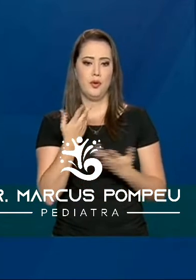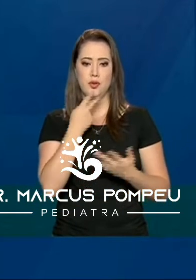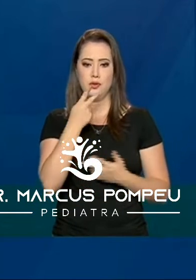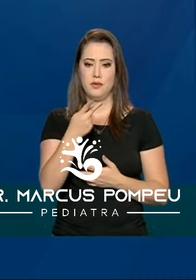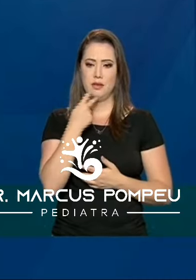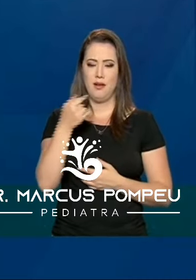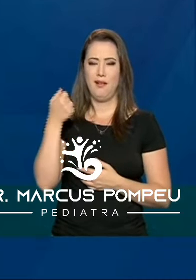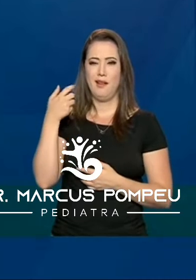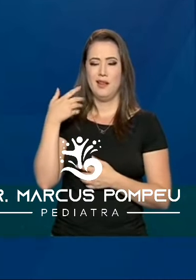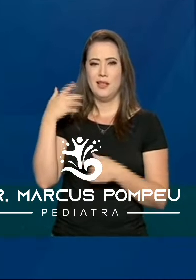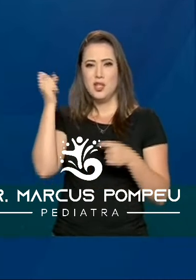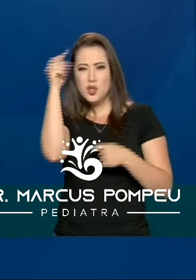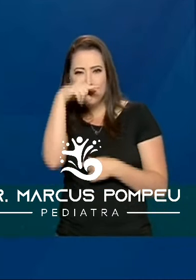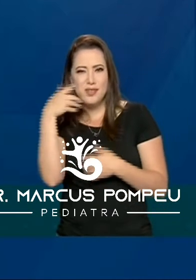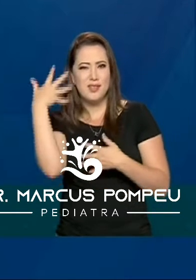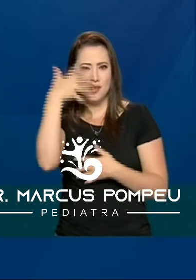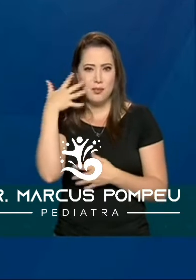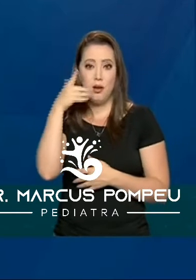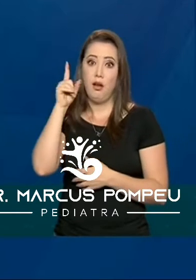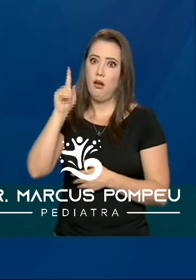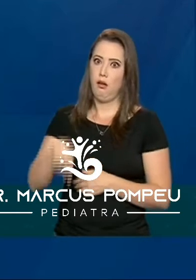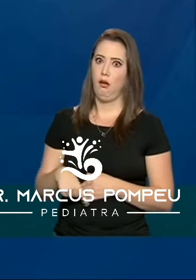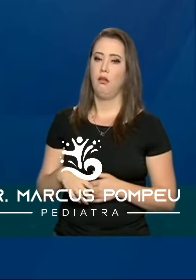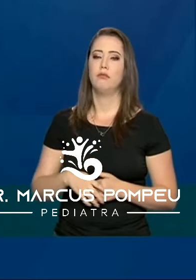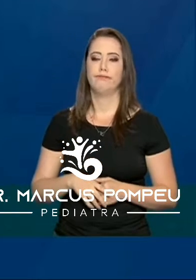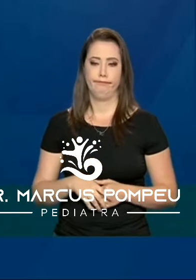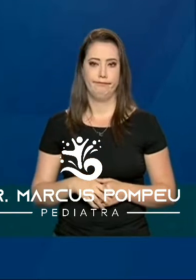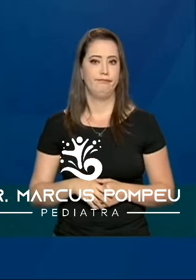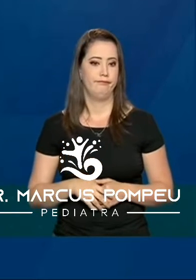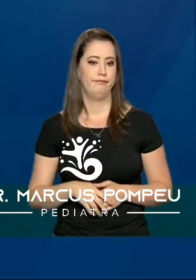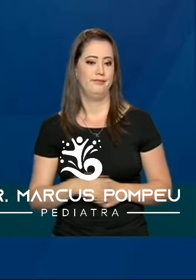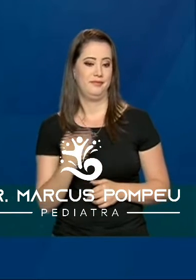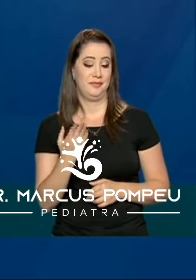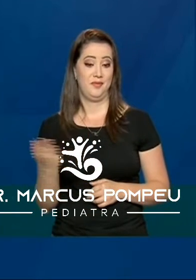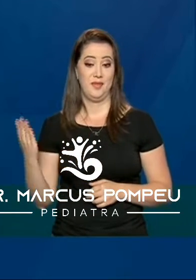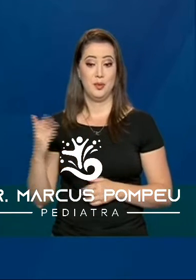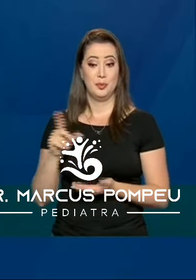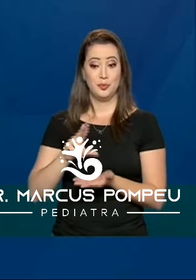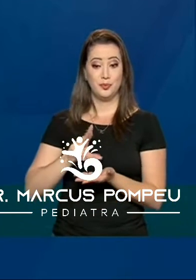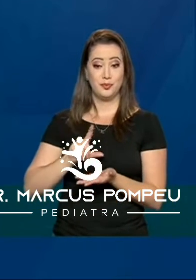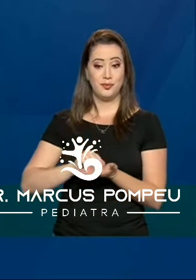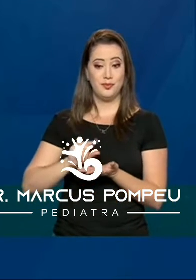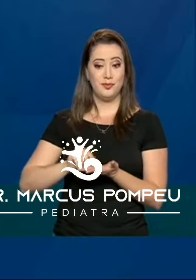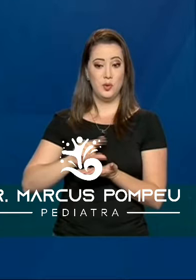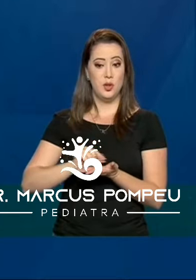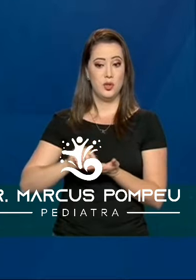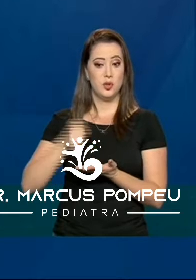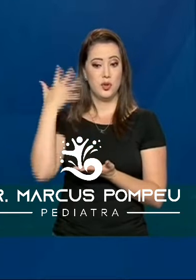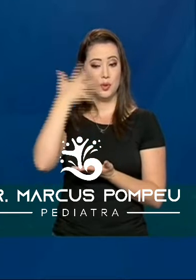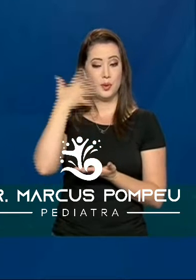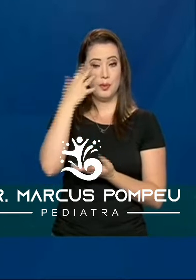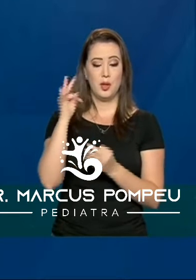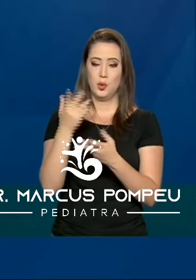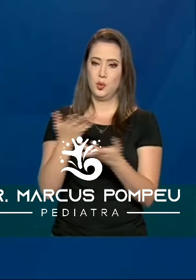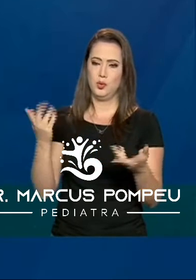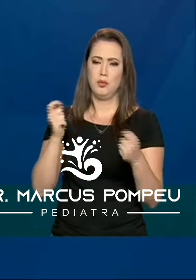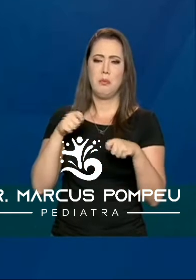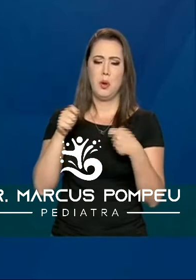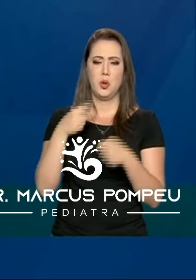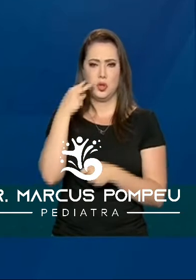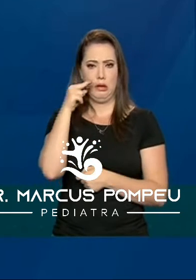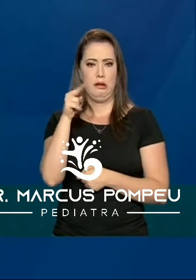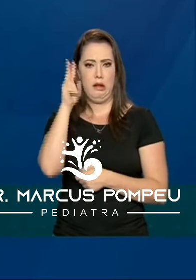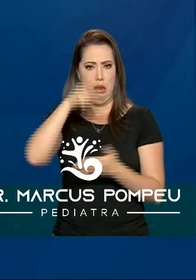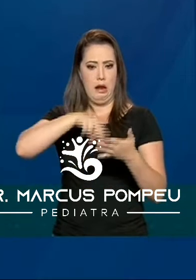explicar isso, mas eu vou ser bem simples para vocês. Está aqui, ó. O artigo já explica tudo, já tem referência, depois vocês podem ler sobre